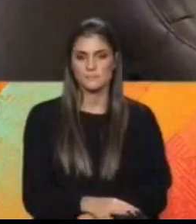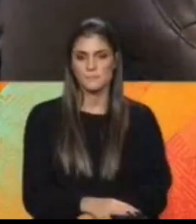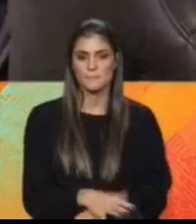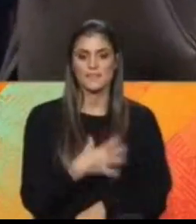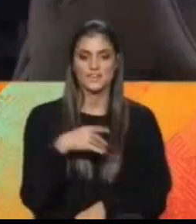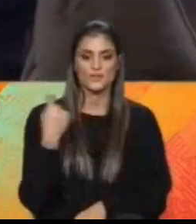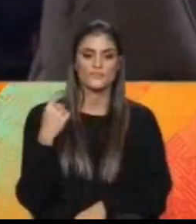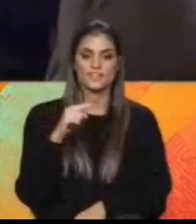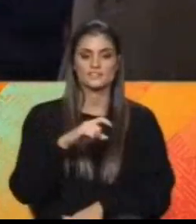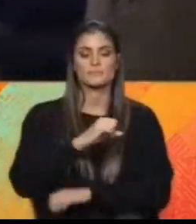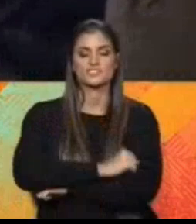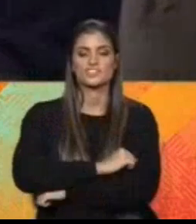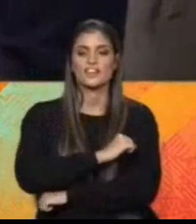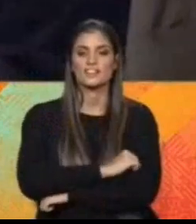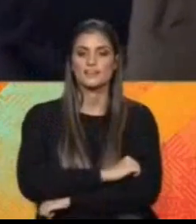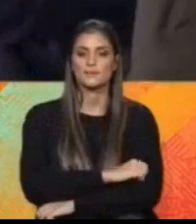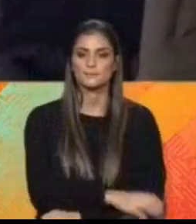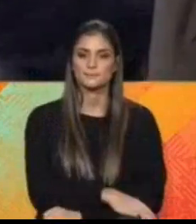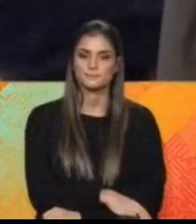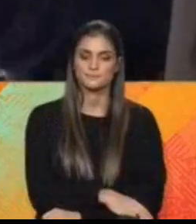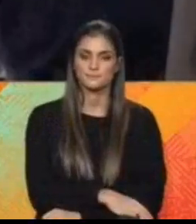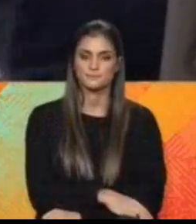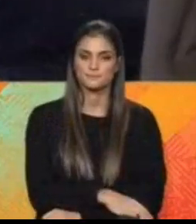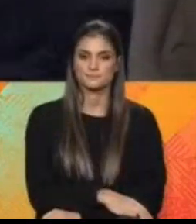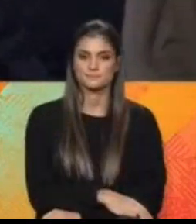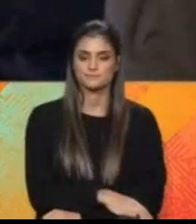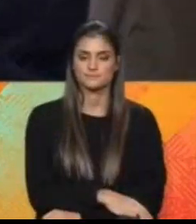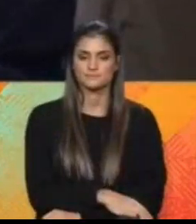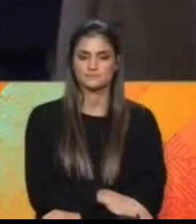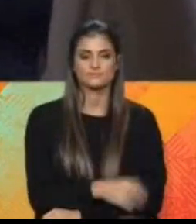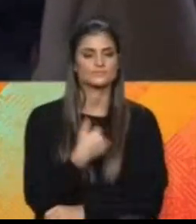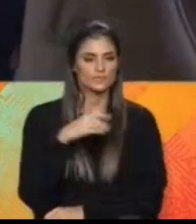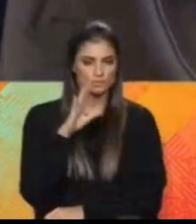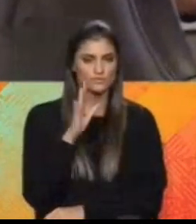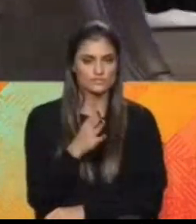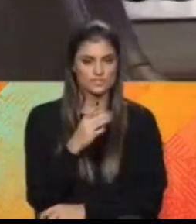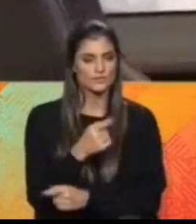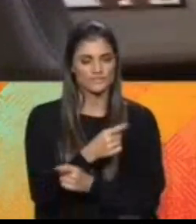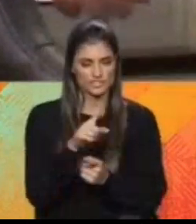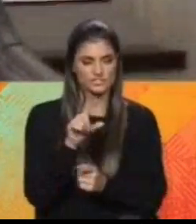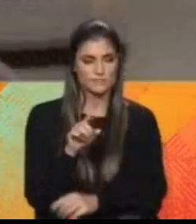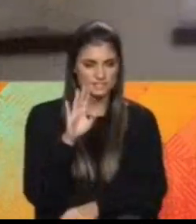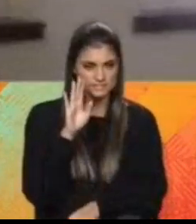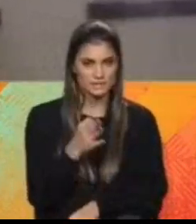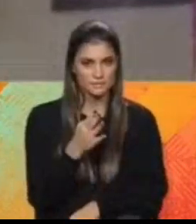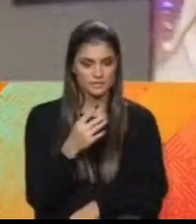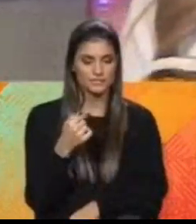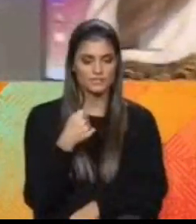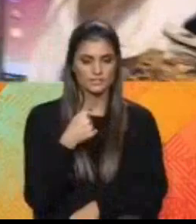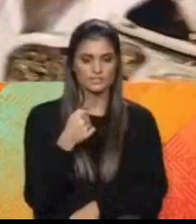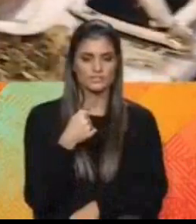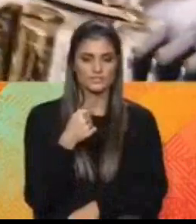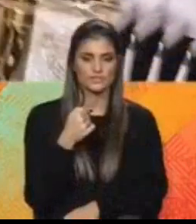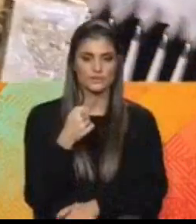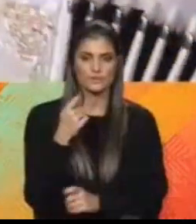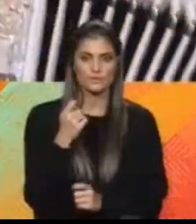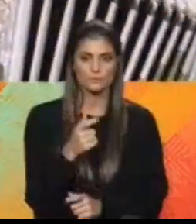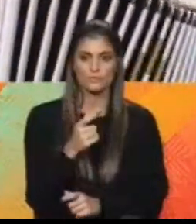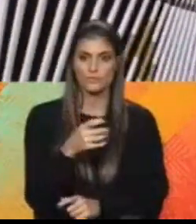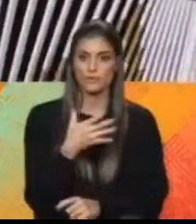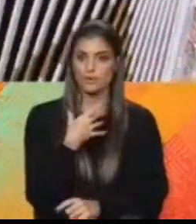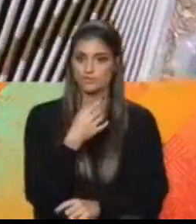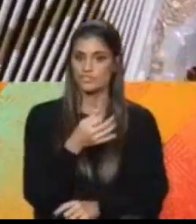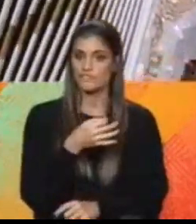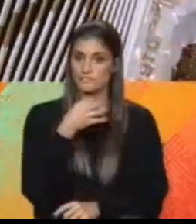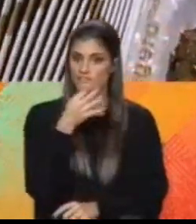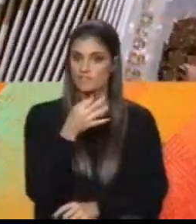Queria que eu viesse pela janela. Eu sei, vós também sabeis, que eu sou um pouco tagarela.